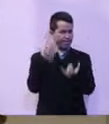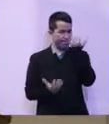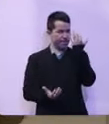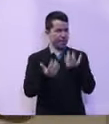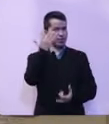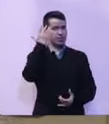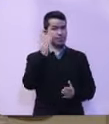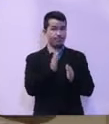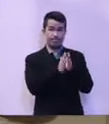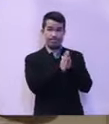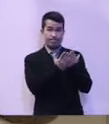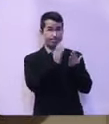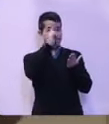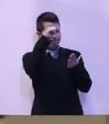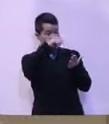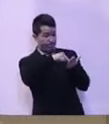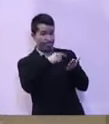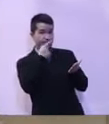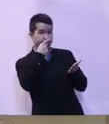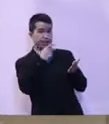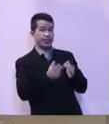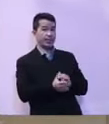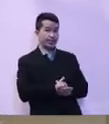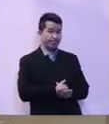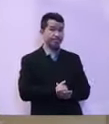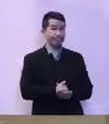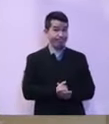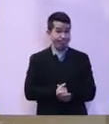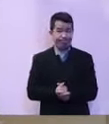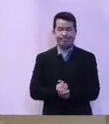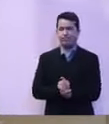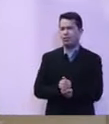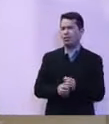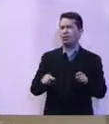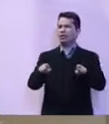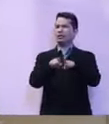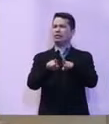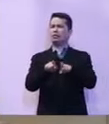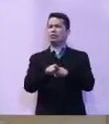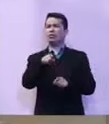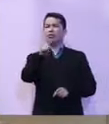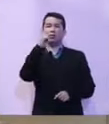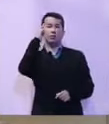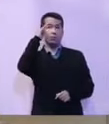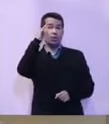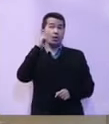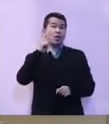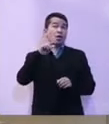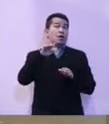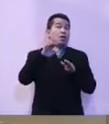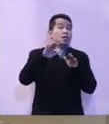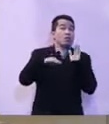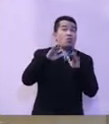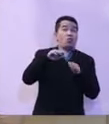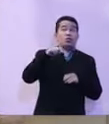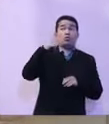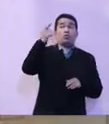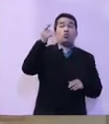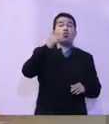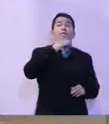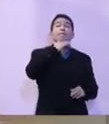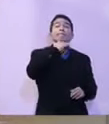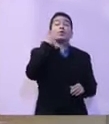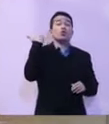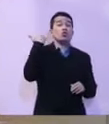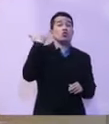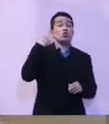a gente imagina é que, quem sabe, depois que a gente morrer, tem um jeitinho qualquer para a gente